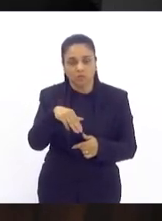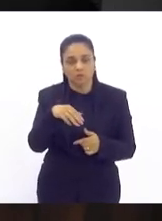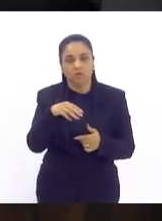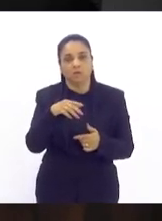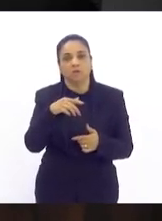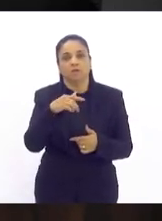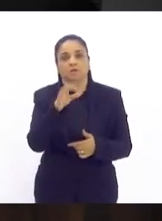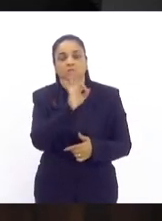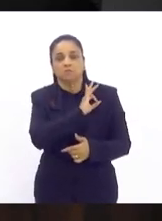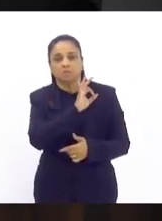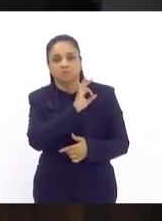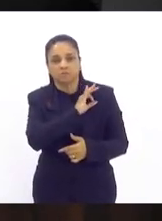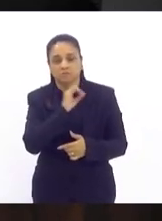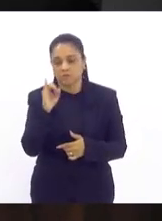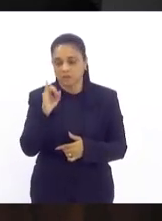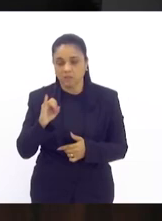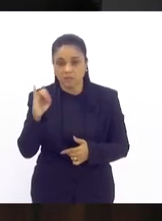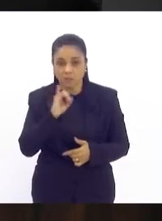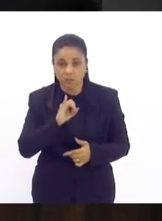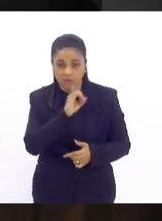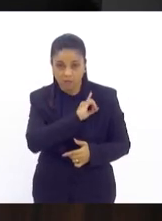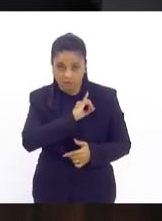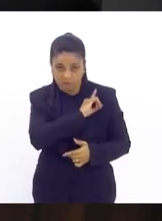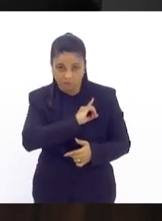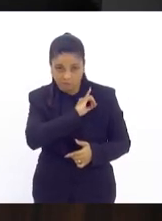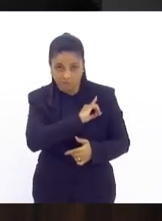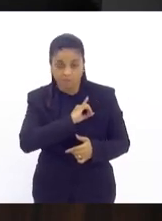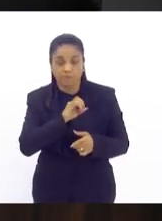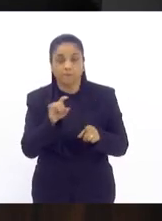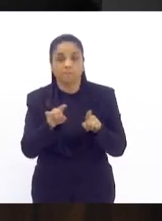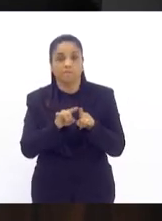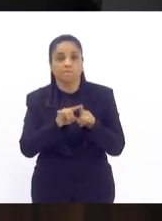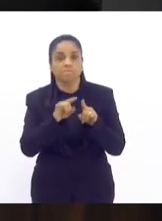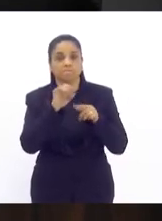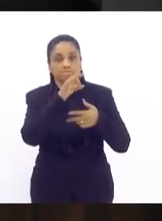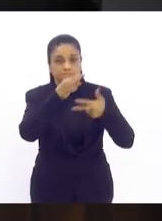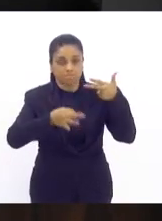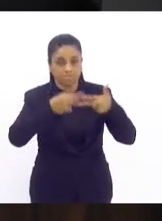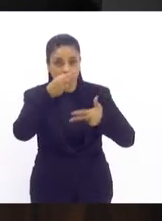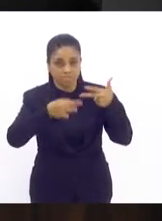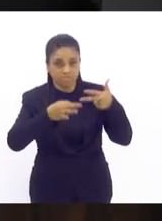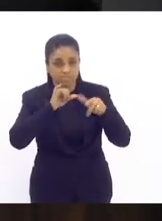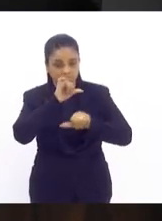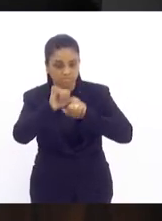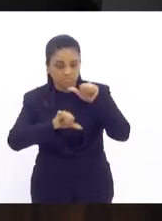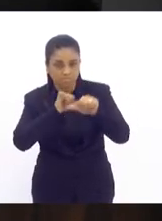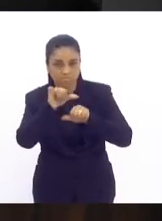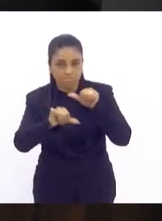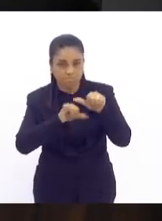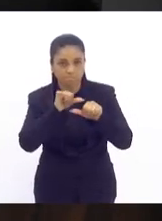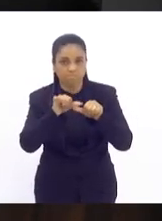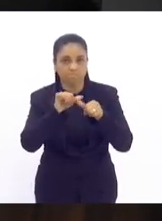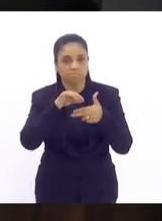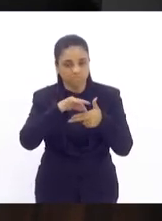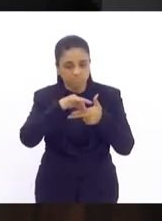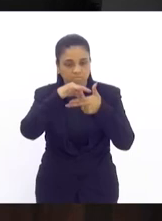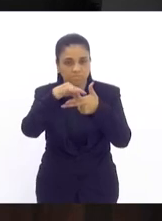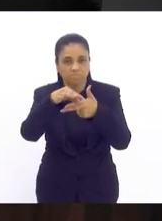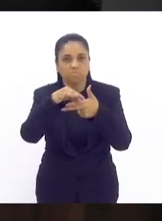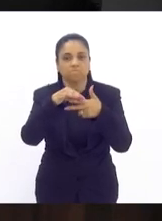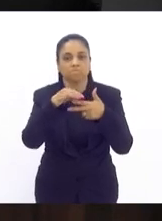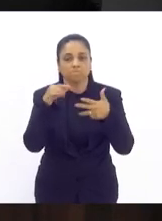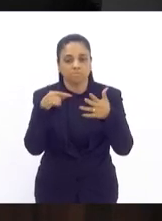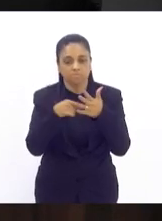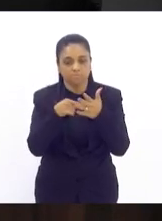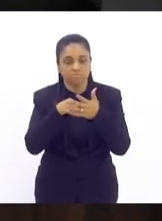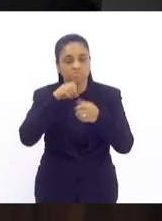município de Itaboraí parecida comissão de indicações legislativas pela transformação e indicação simples relator